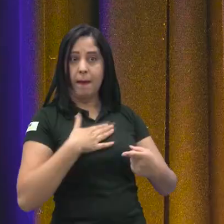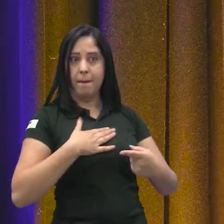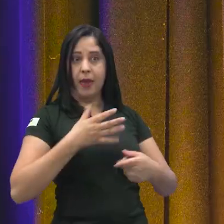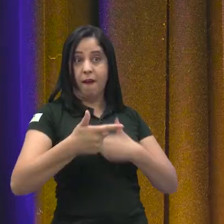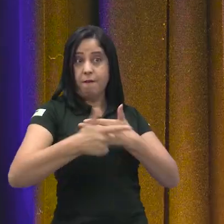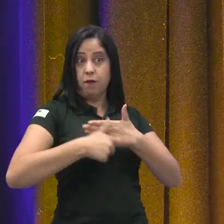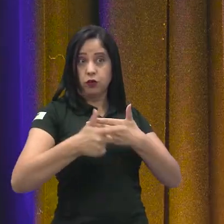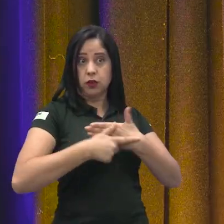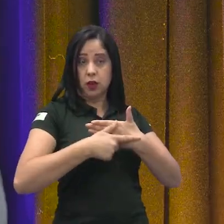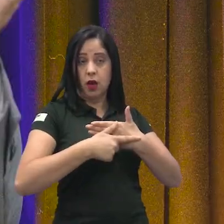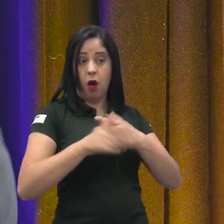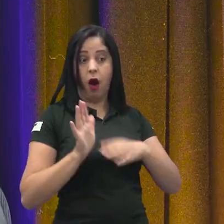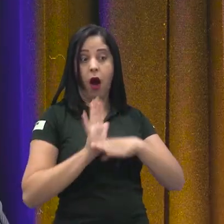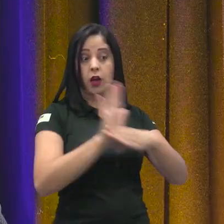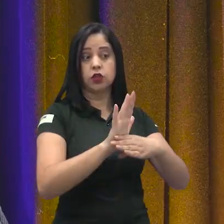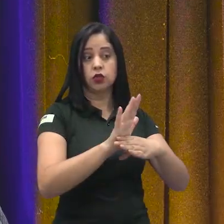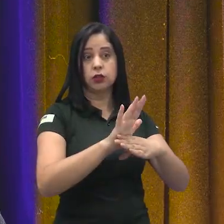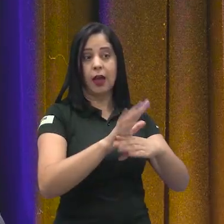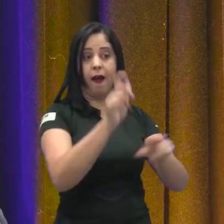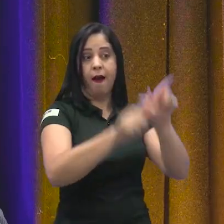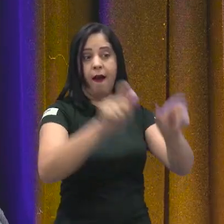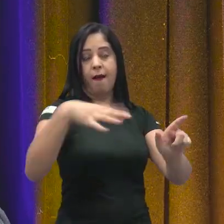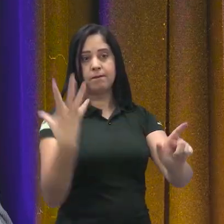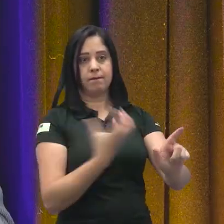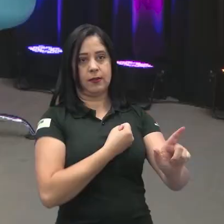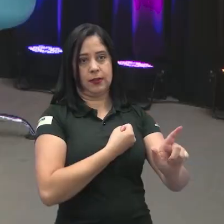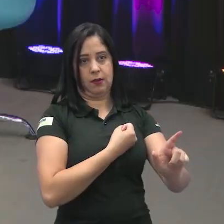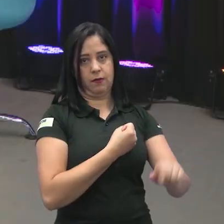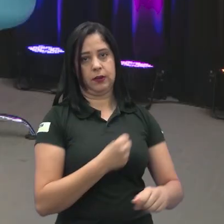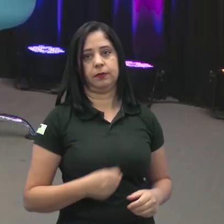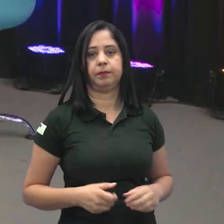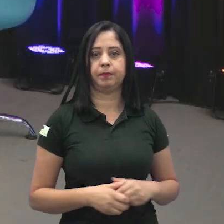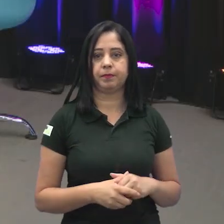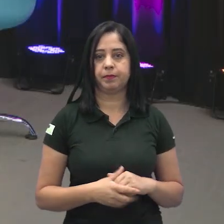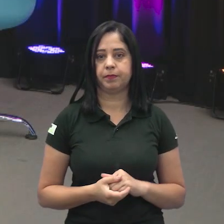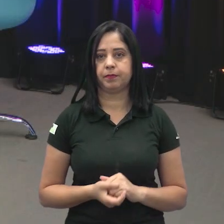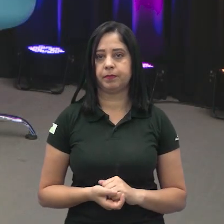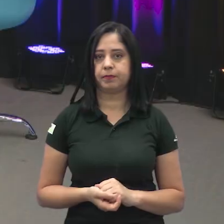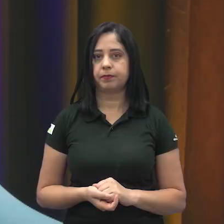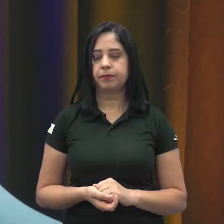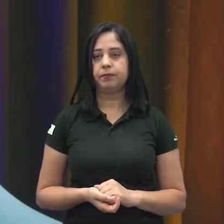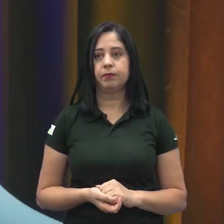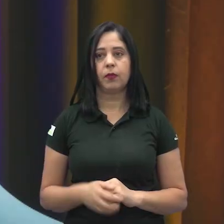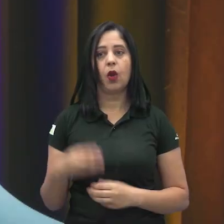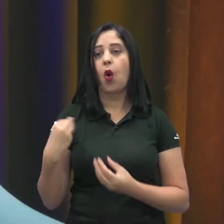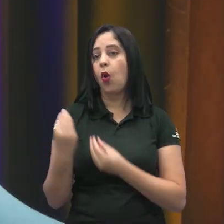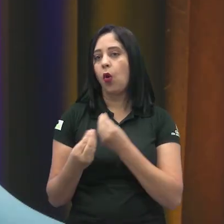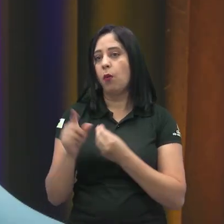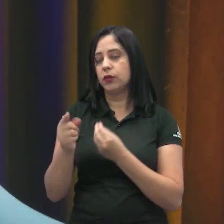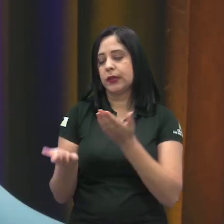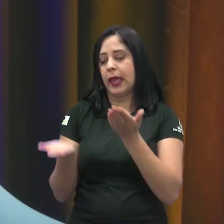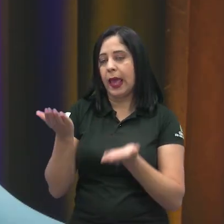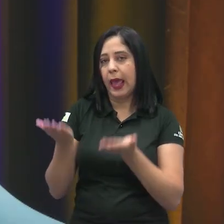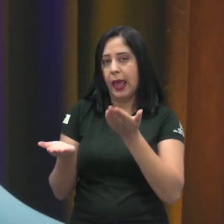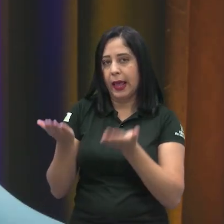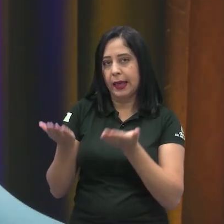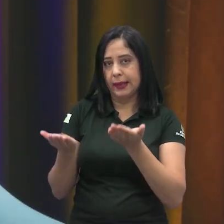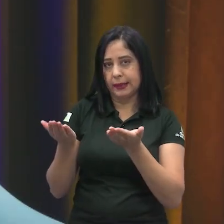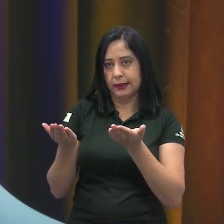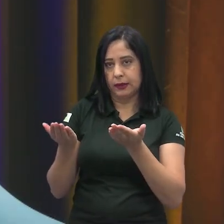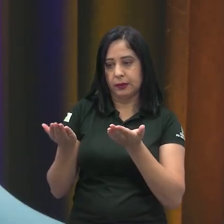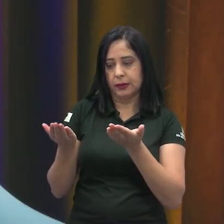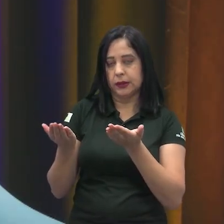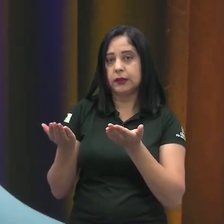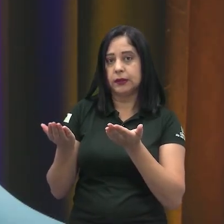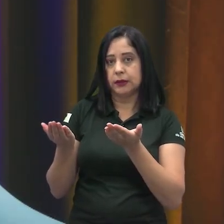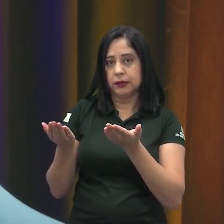né, todo mundo na mesma clareza de propósito. Sim, muito bom. Como você equilibra a necessidade de